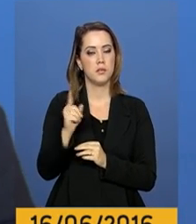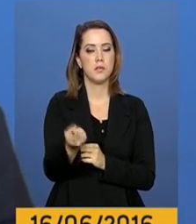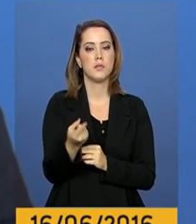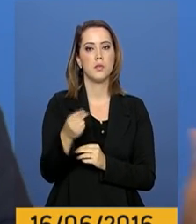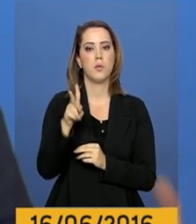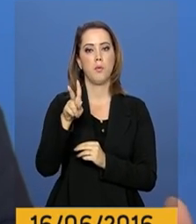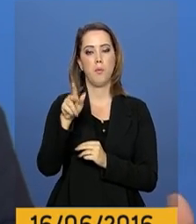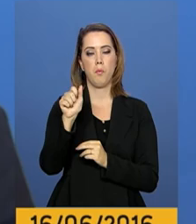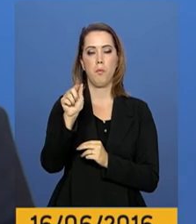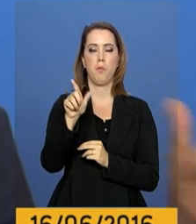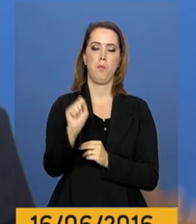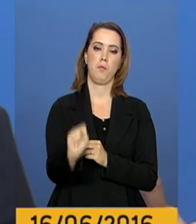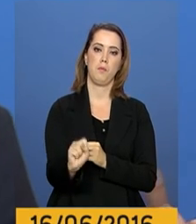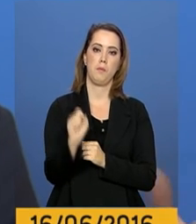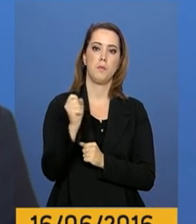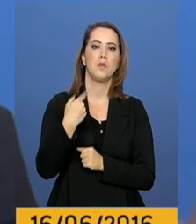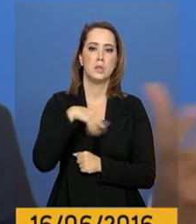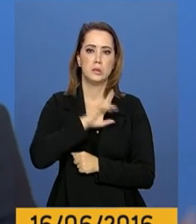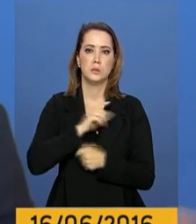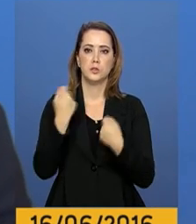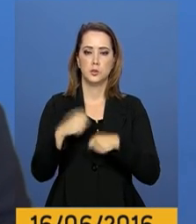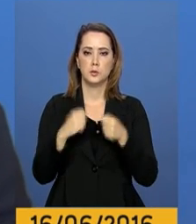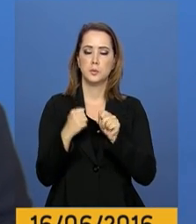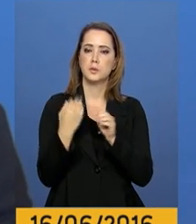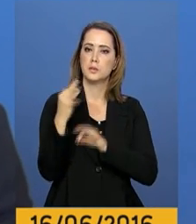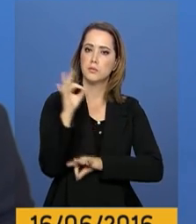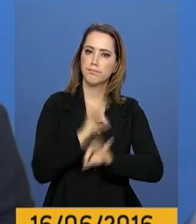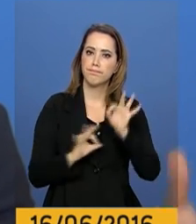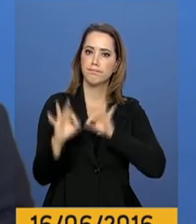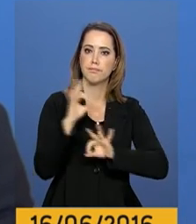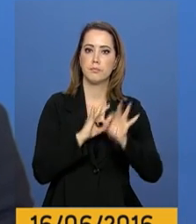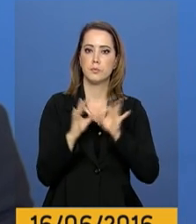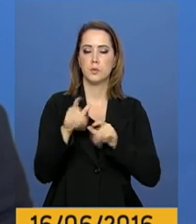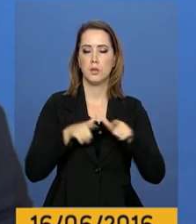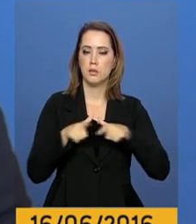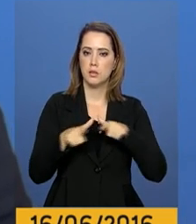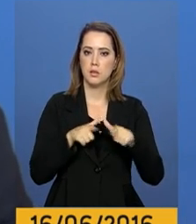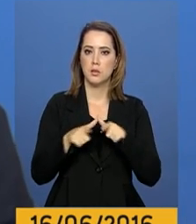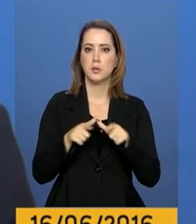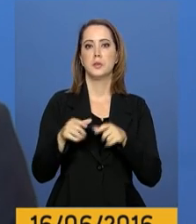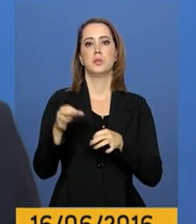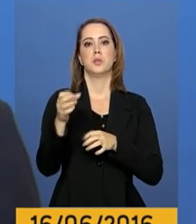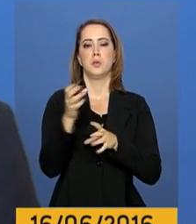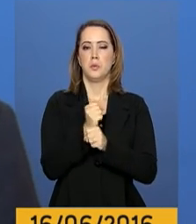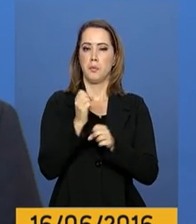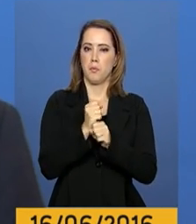com a disponibilidade financeira e as condições objetivamente